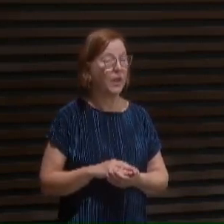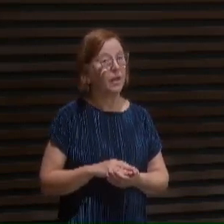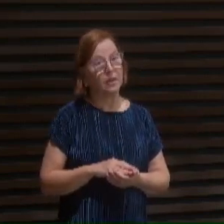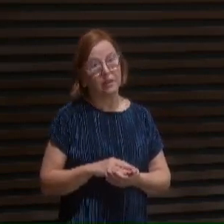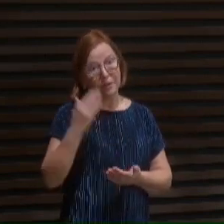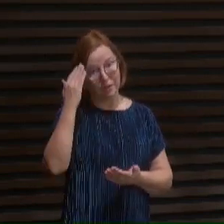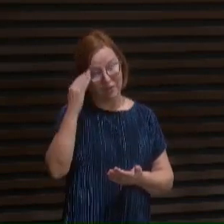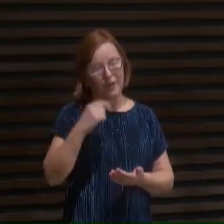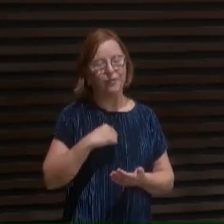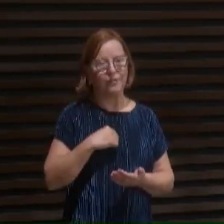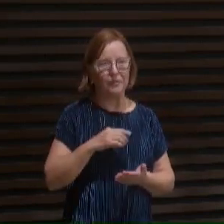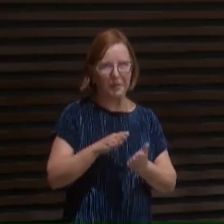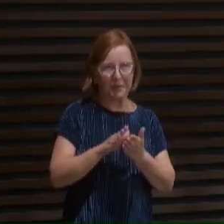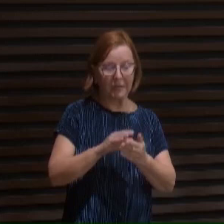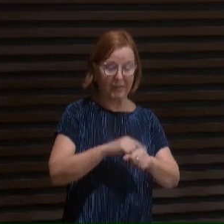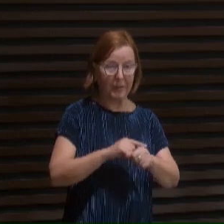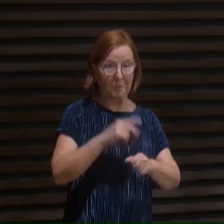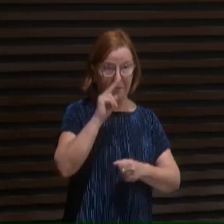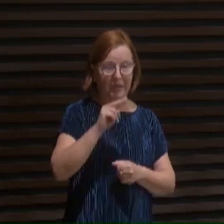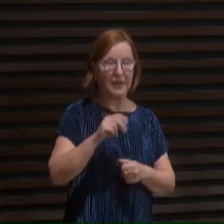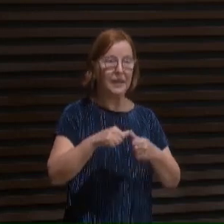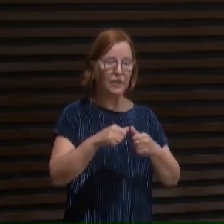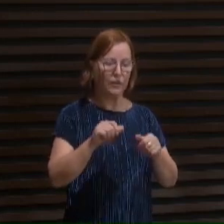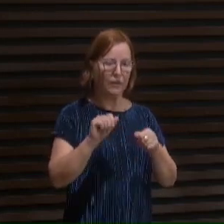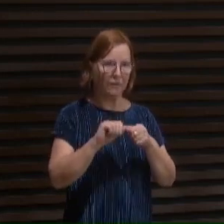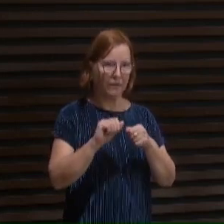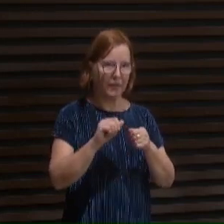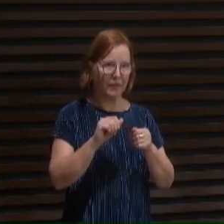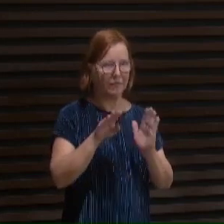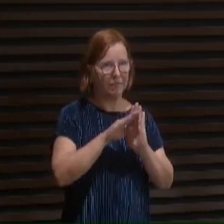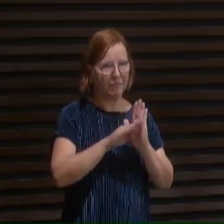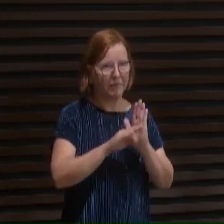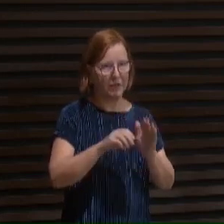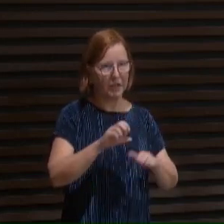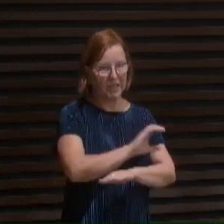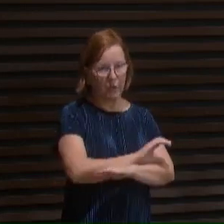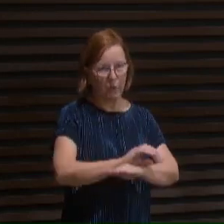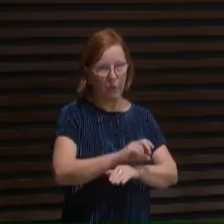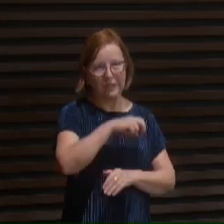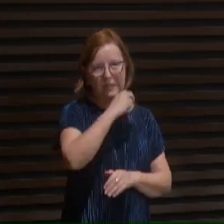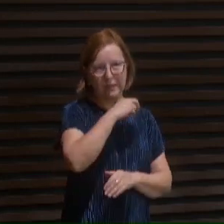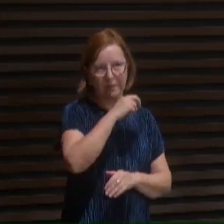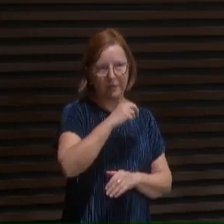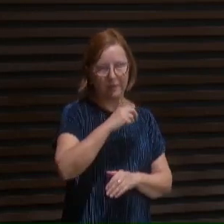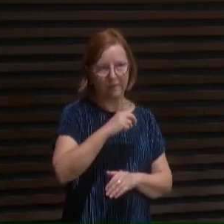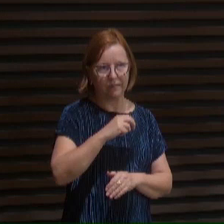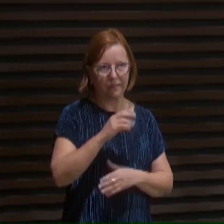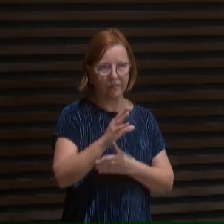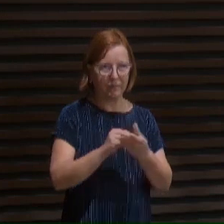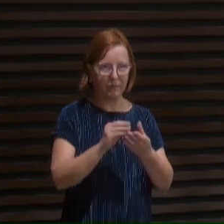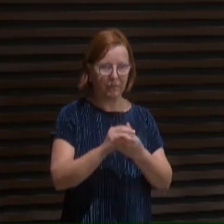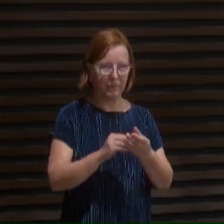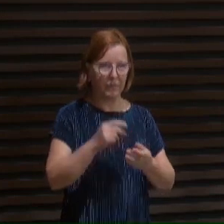tempo para ver. Mas isso faz parte dessa cultura da serpente, que é a imitação